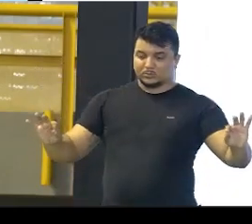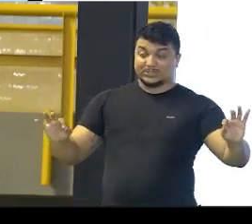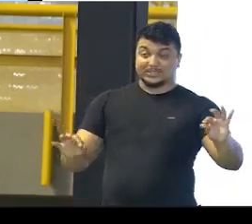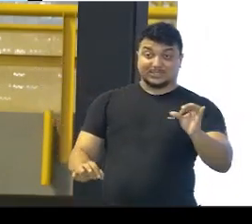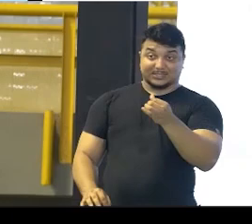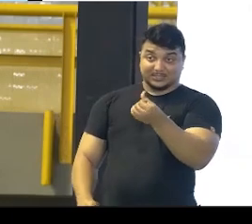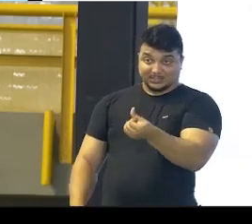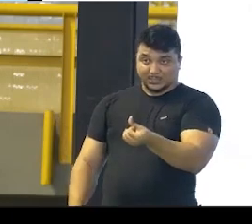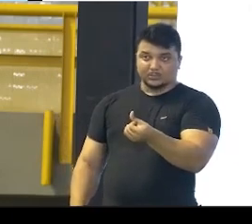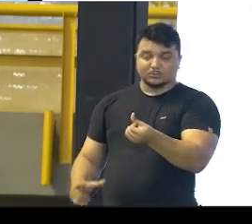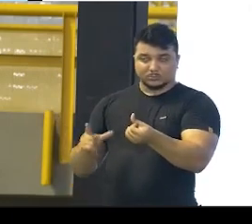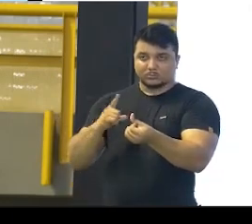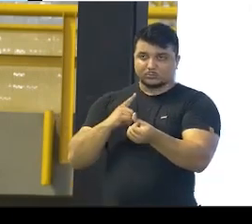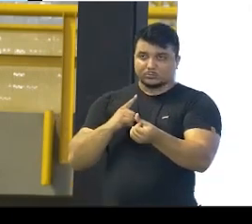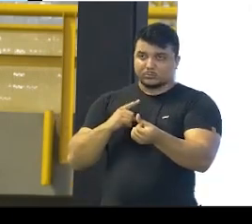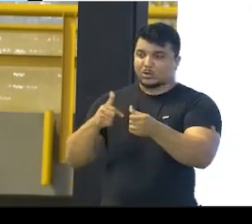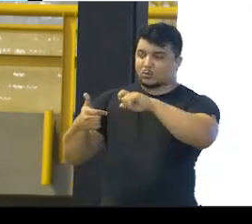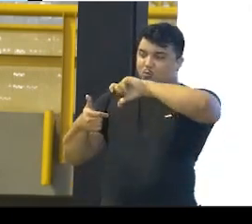diz assim,